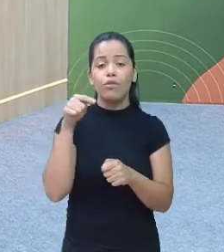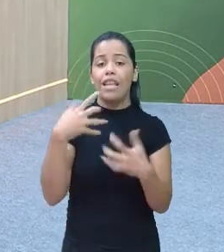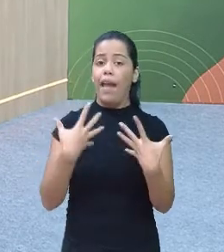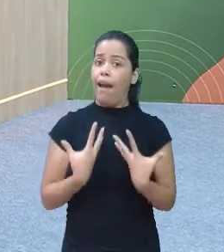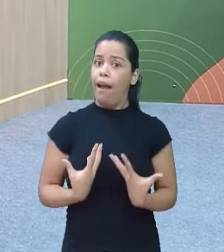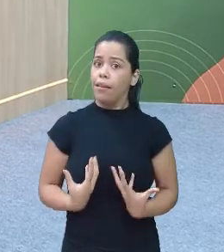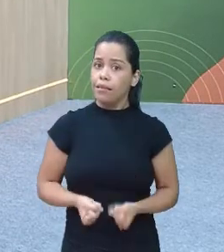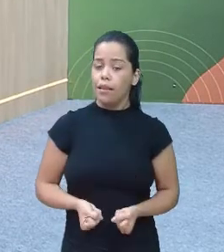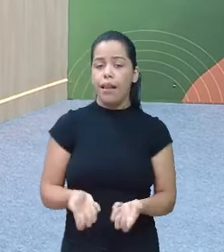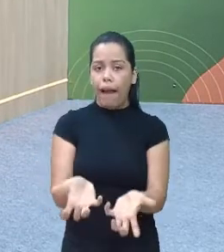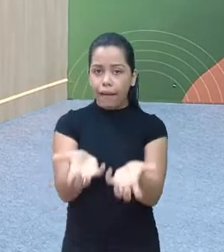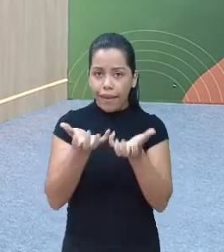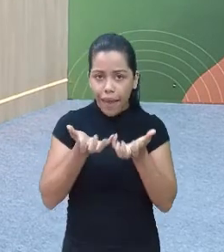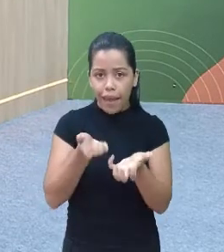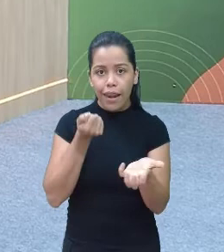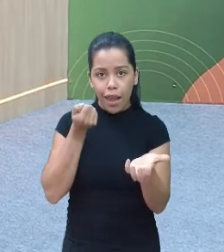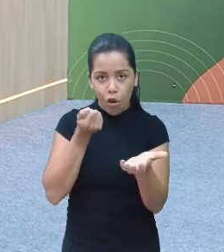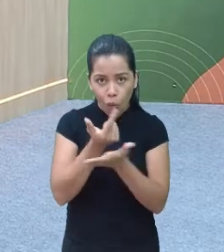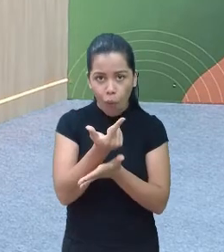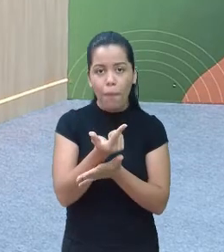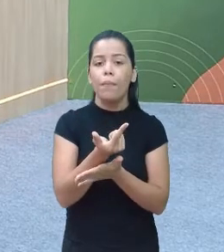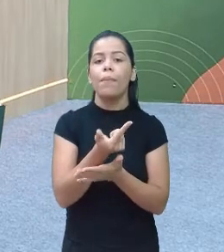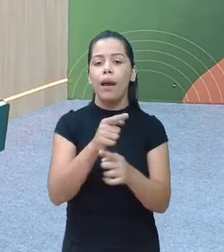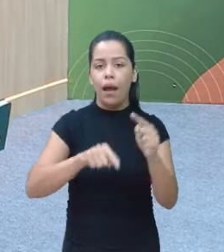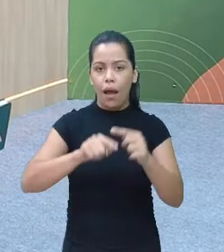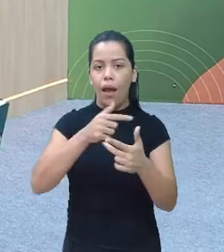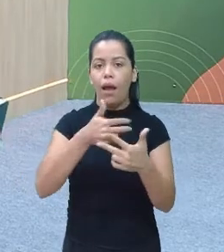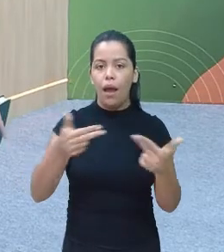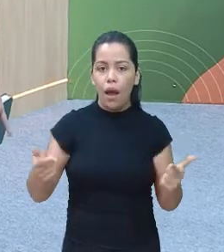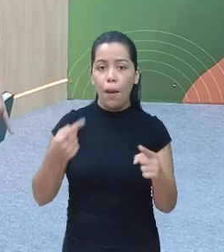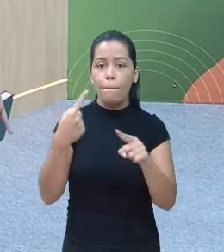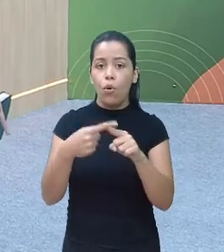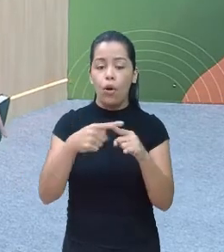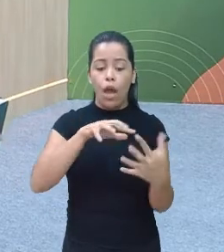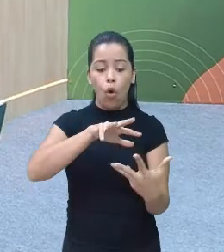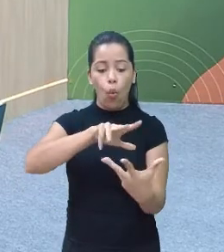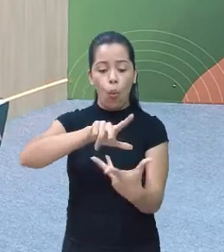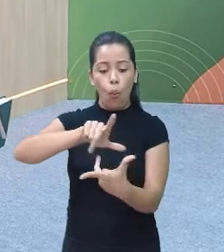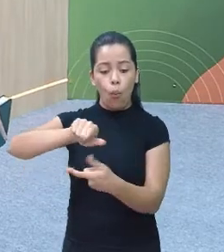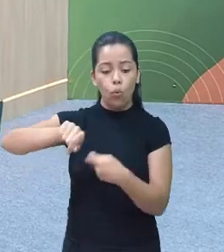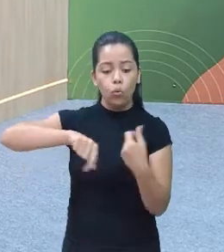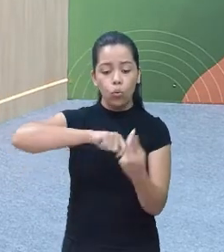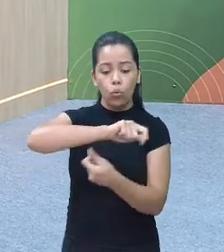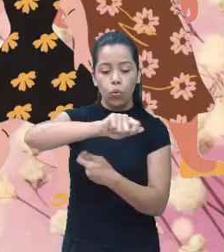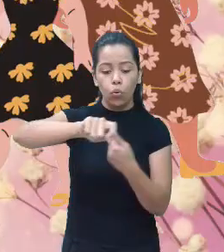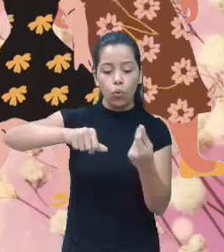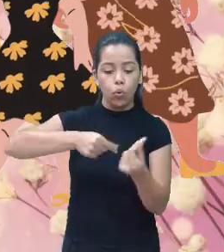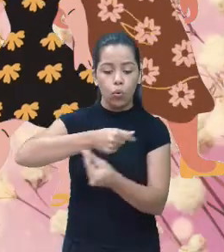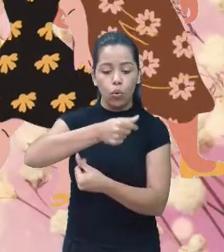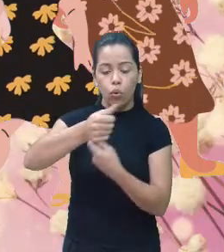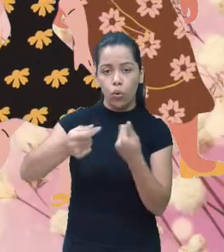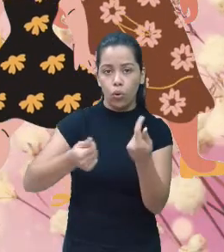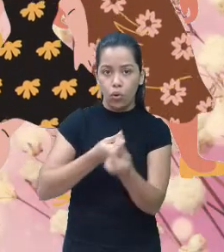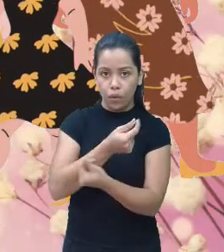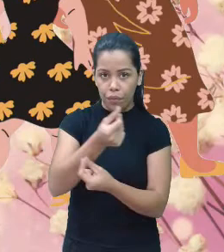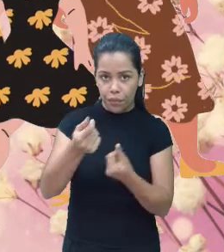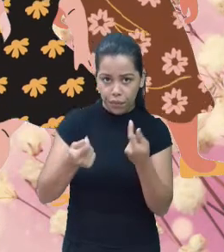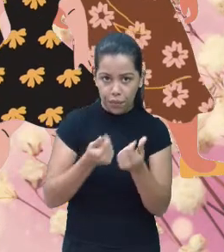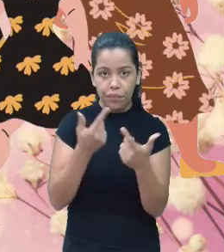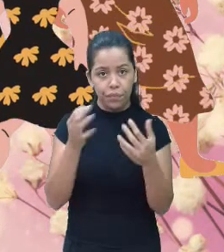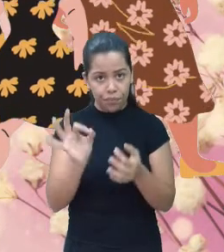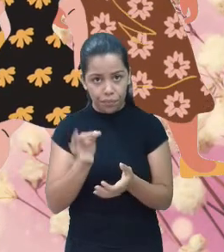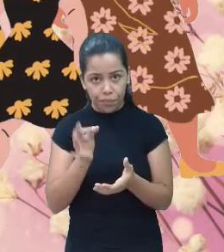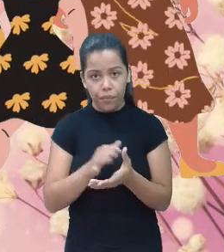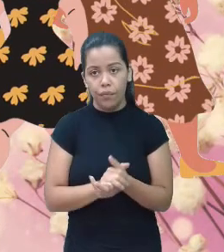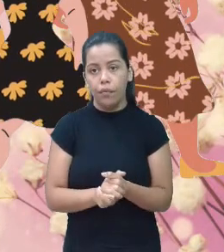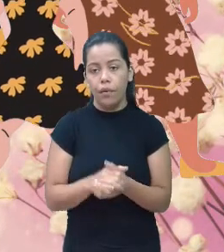mundo digital também gira em torno do dinheiro, né? Então, convencer que a pessoa precisa comprar o produto